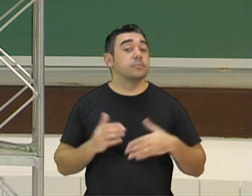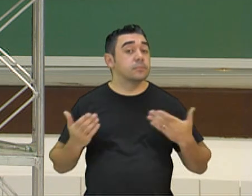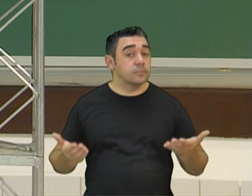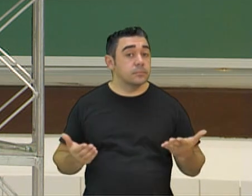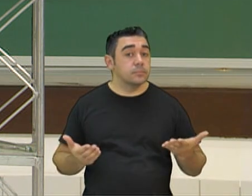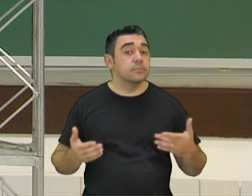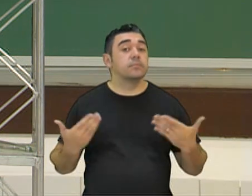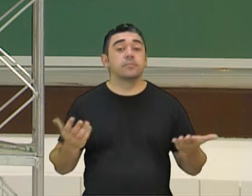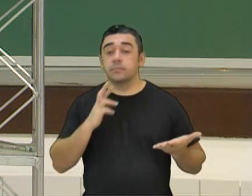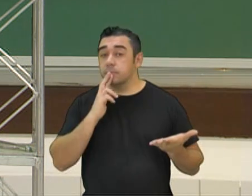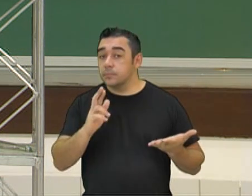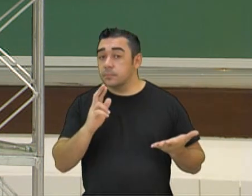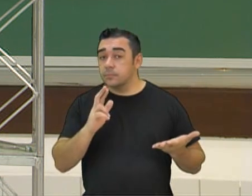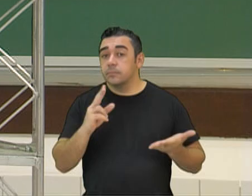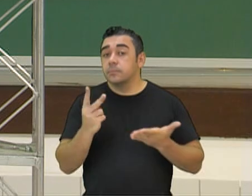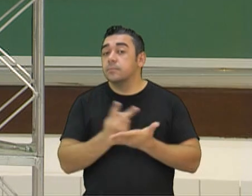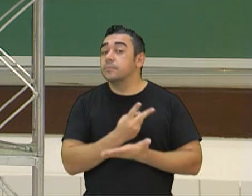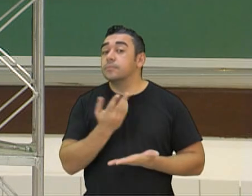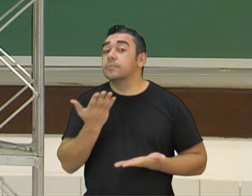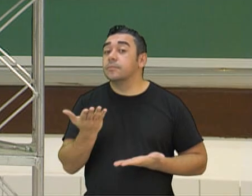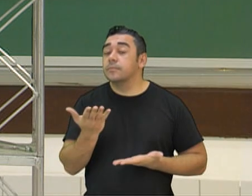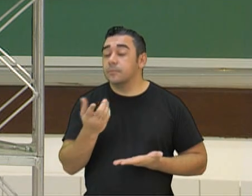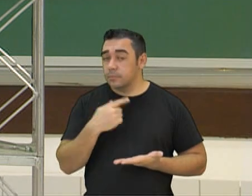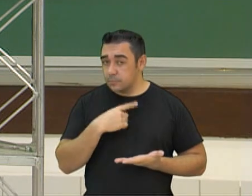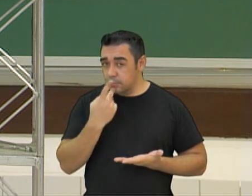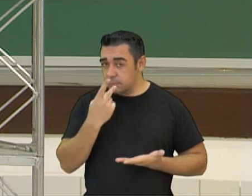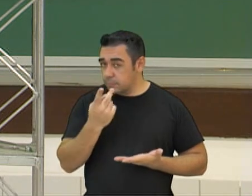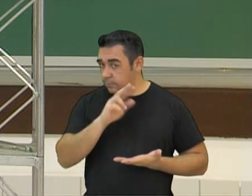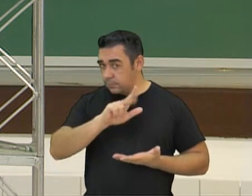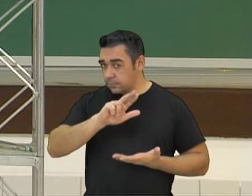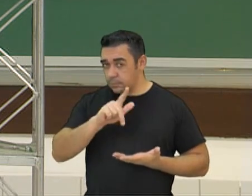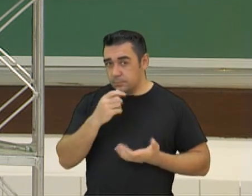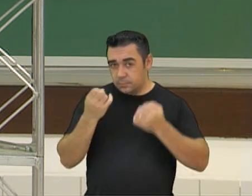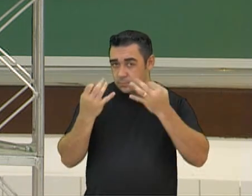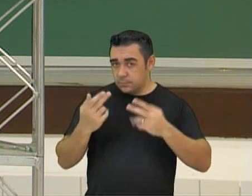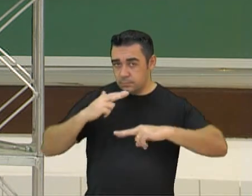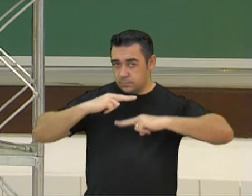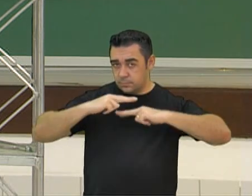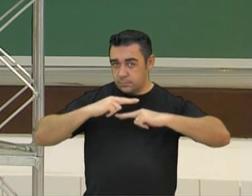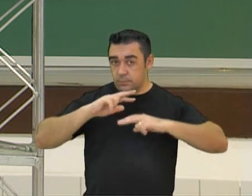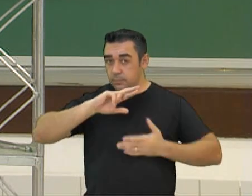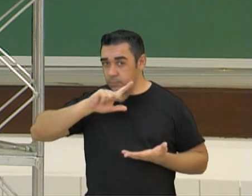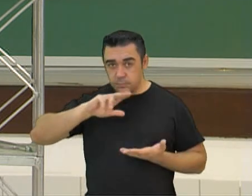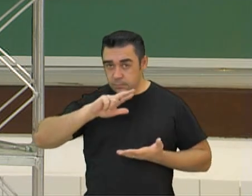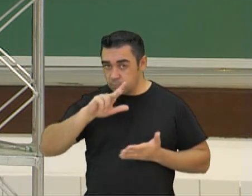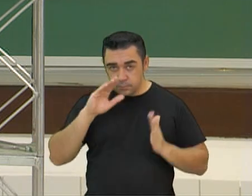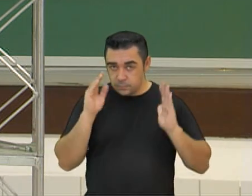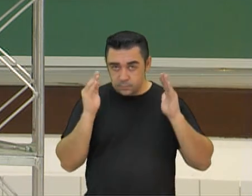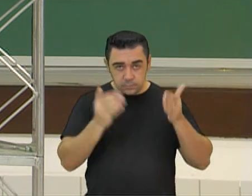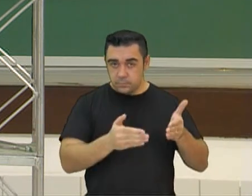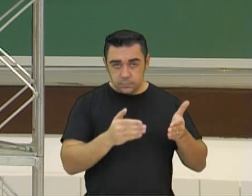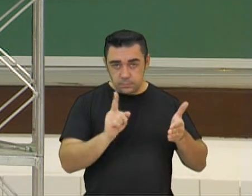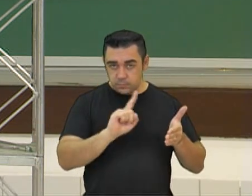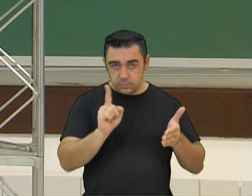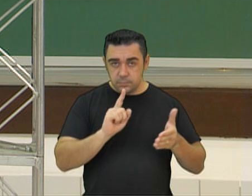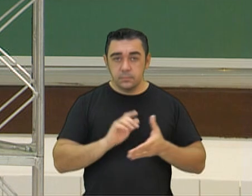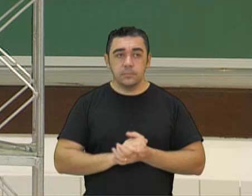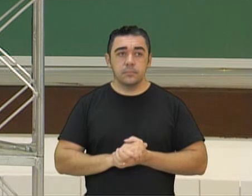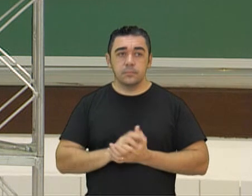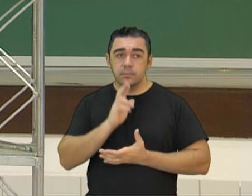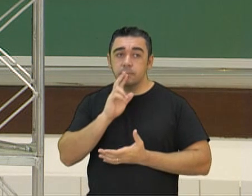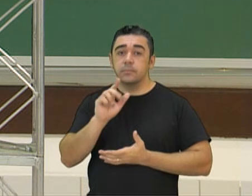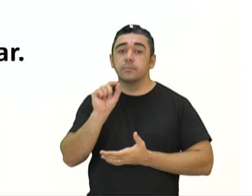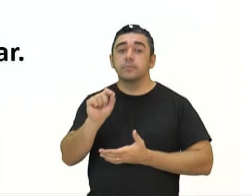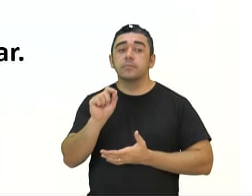E aí, qual que é a alternativa correta? Qual foi o benefício que eu não citei e que não consta?